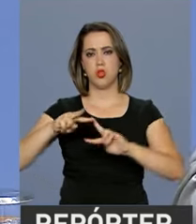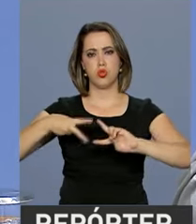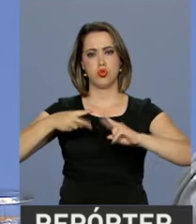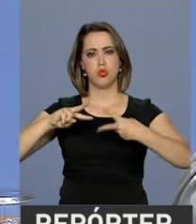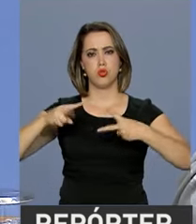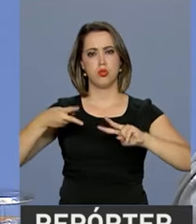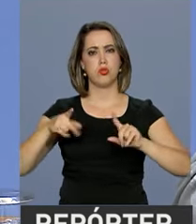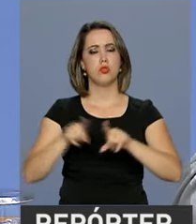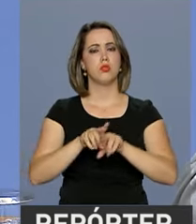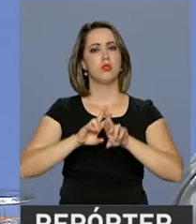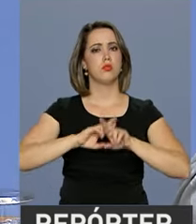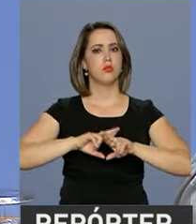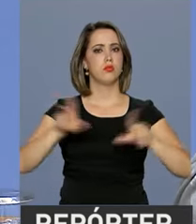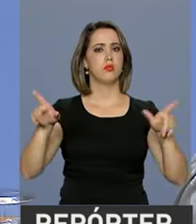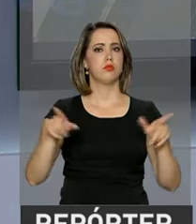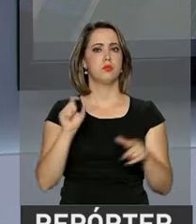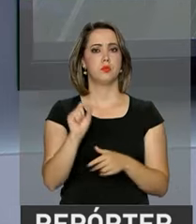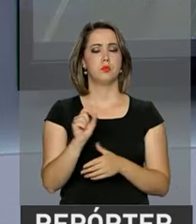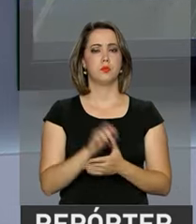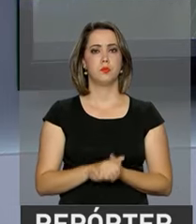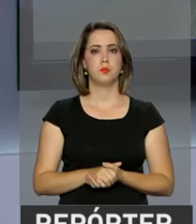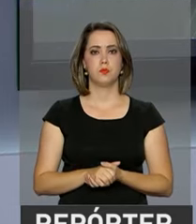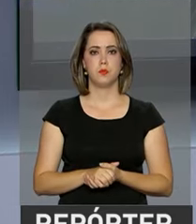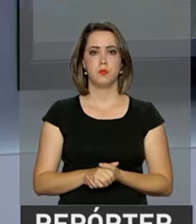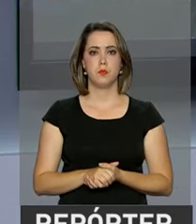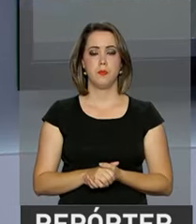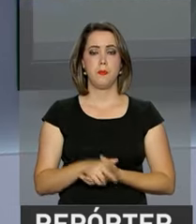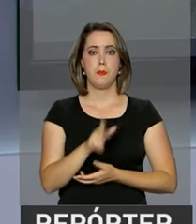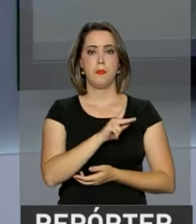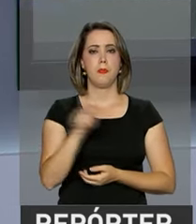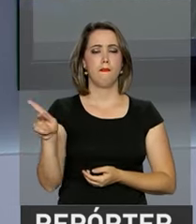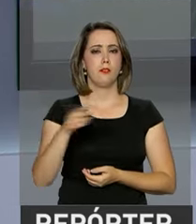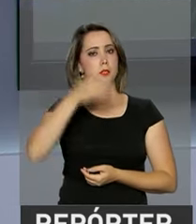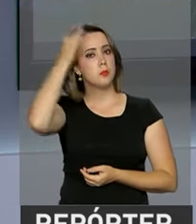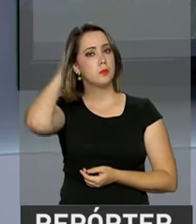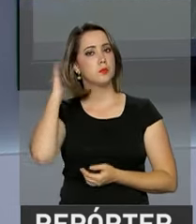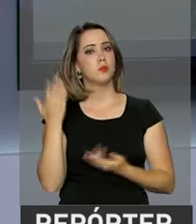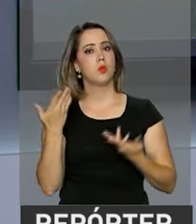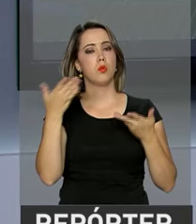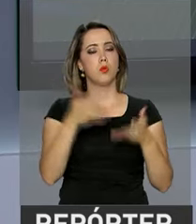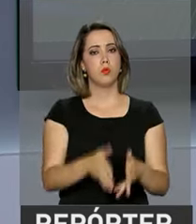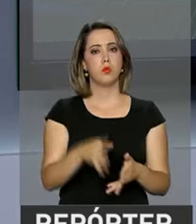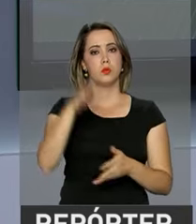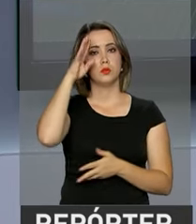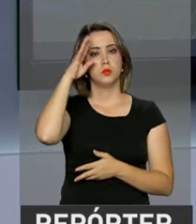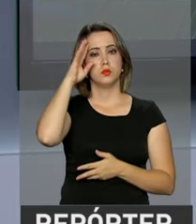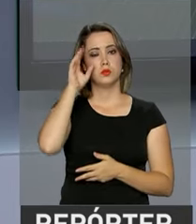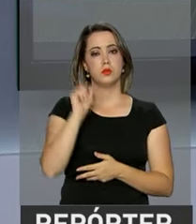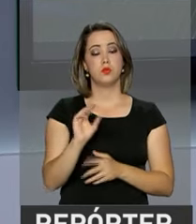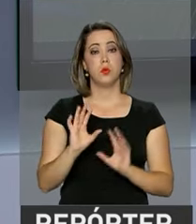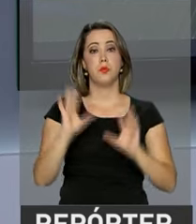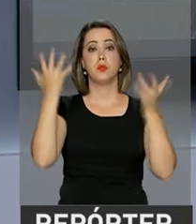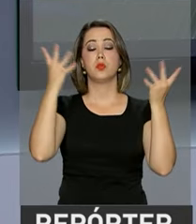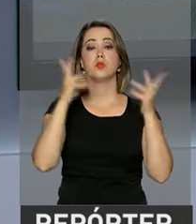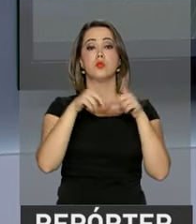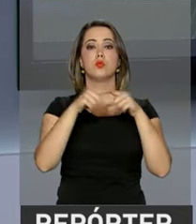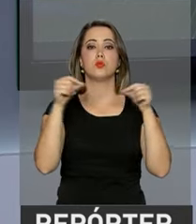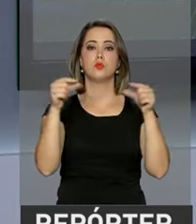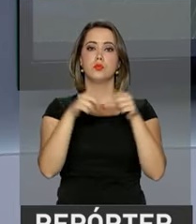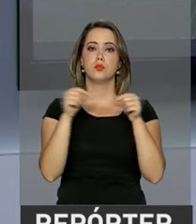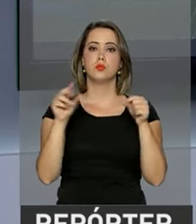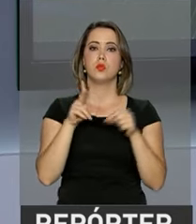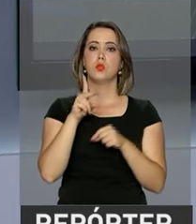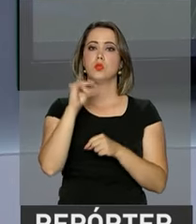a FINEP e congêneres espanholas também. O presidente Michel Temer participou nesta quarta-feira das comemorações